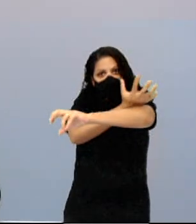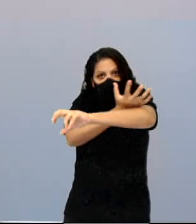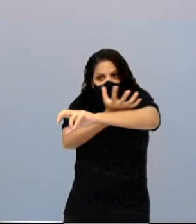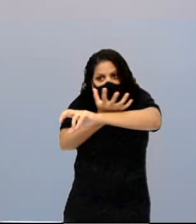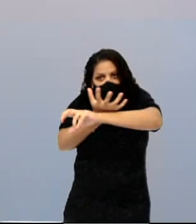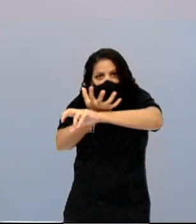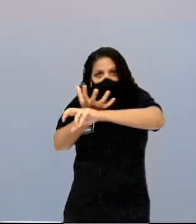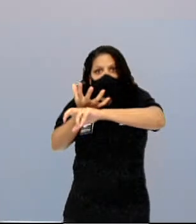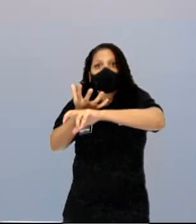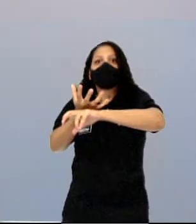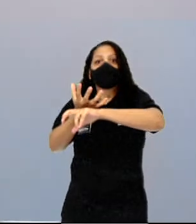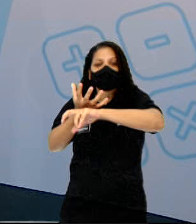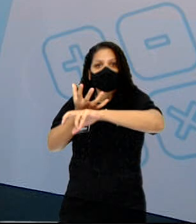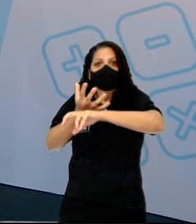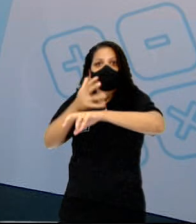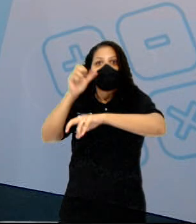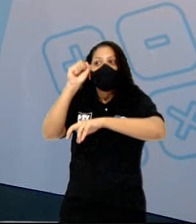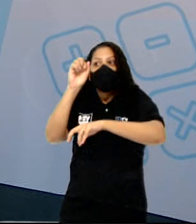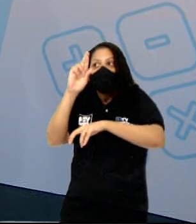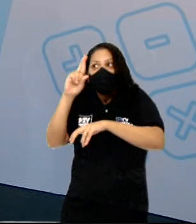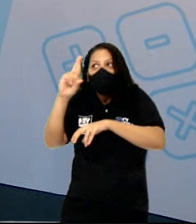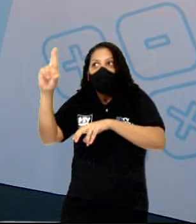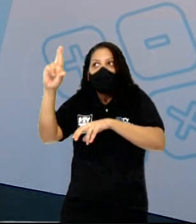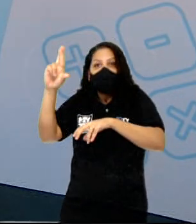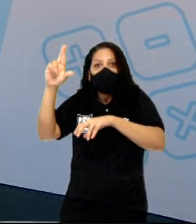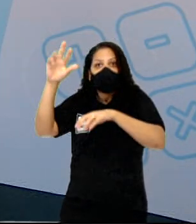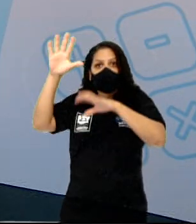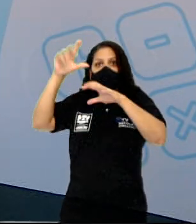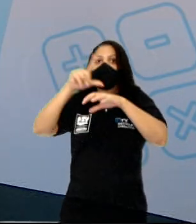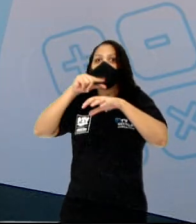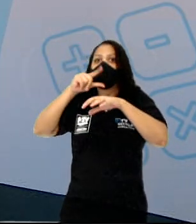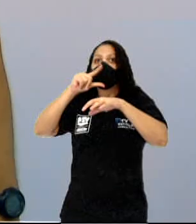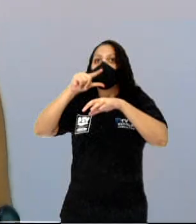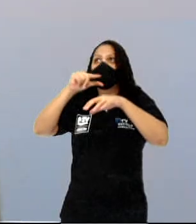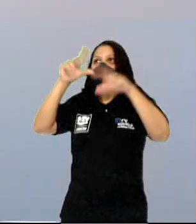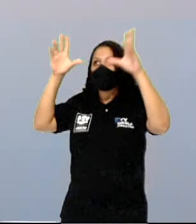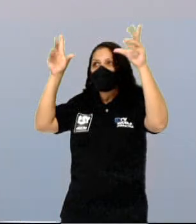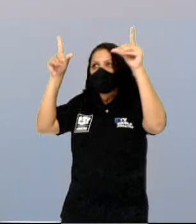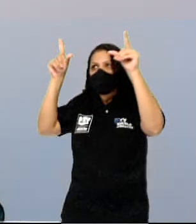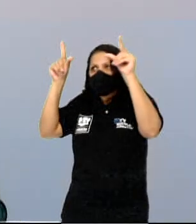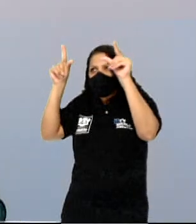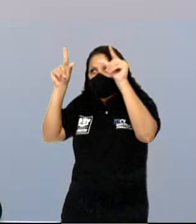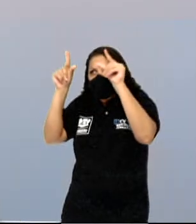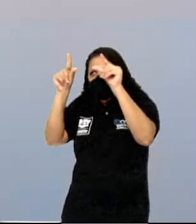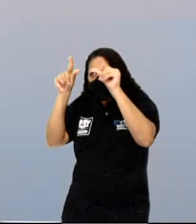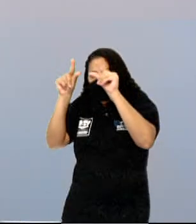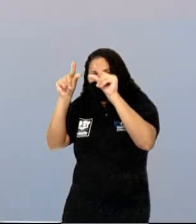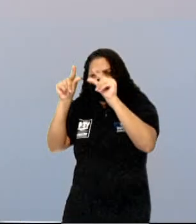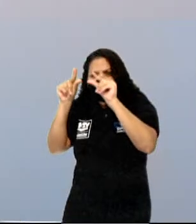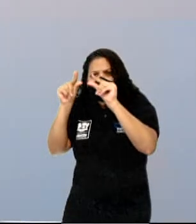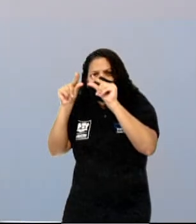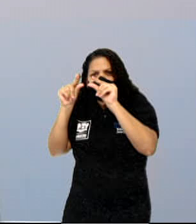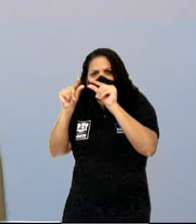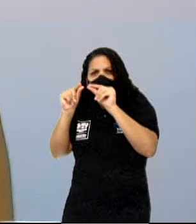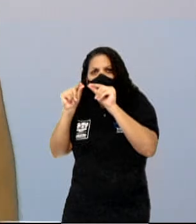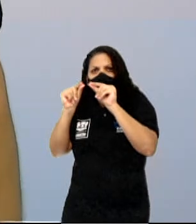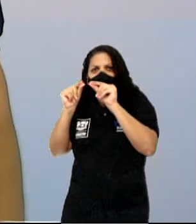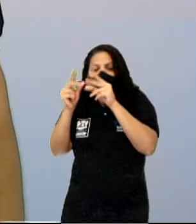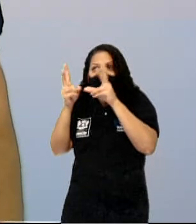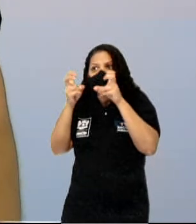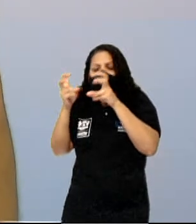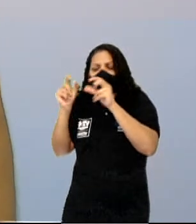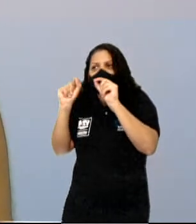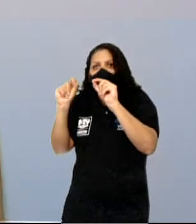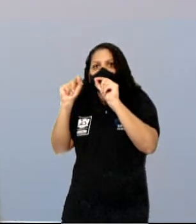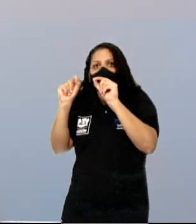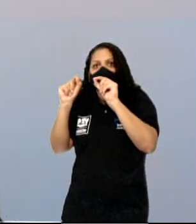ou seja, a quantidade de vapor de água no ar, fica tão baixo que parece um deserto. Pois